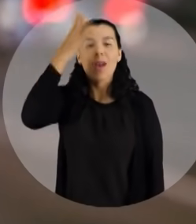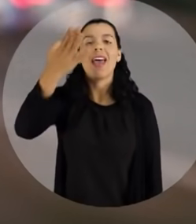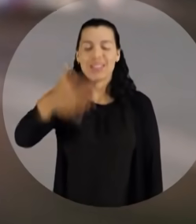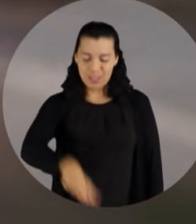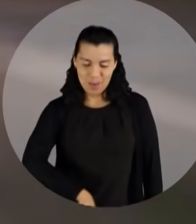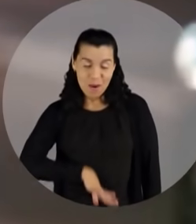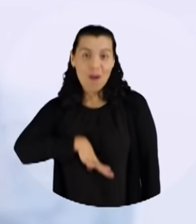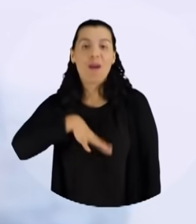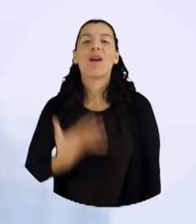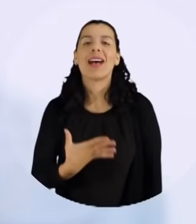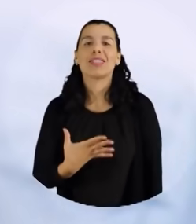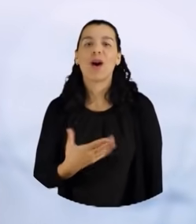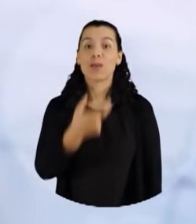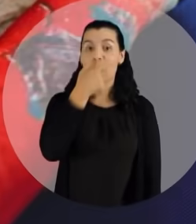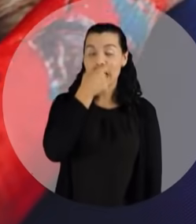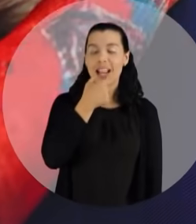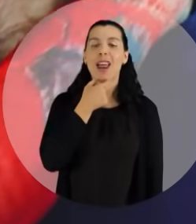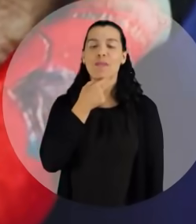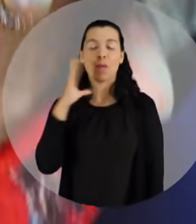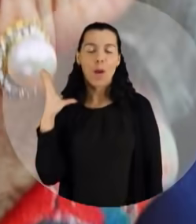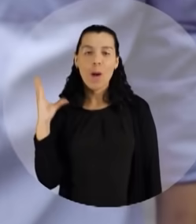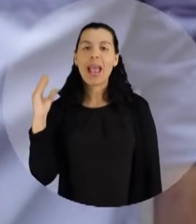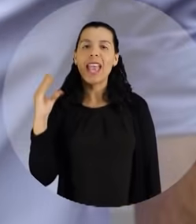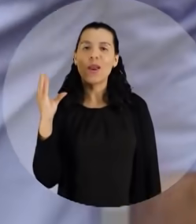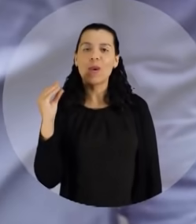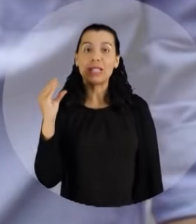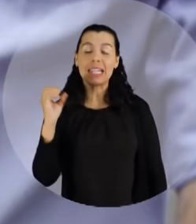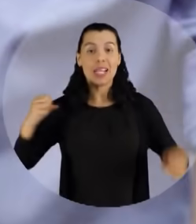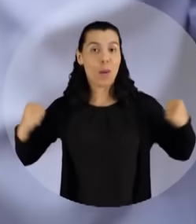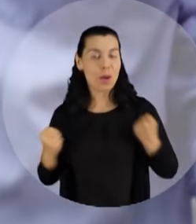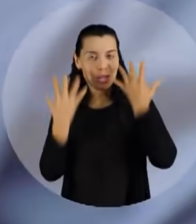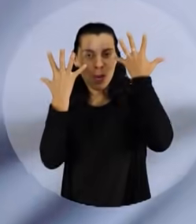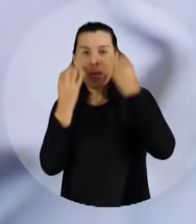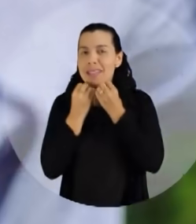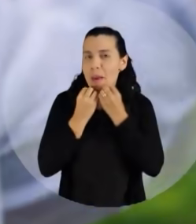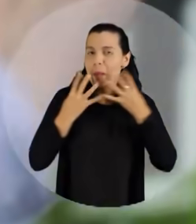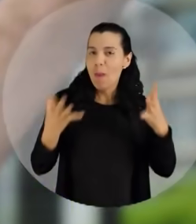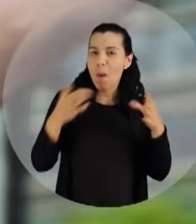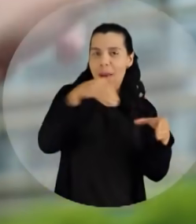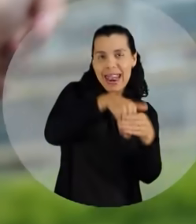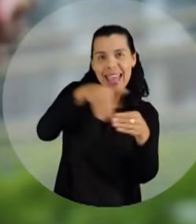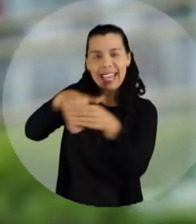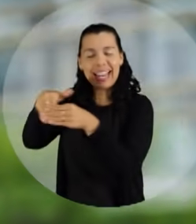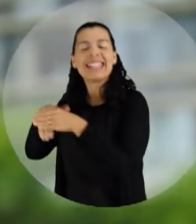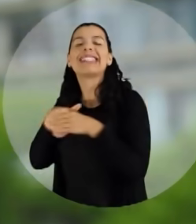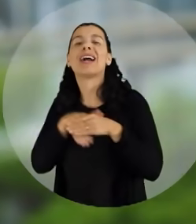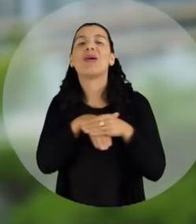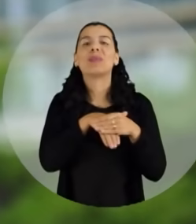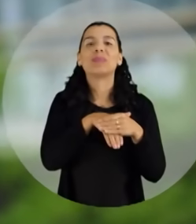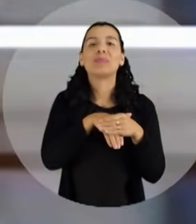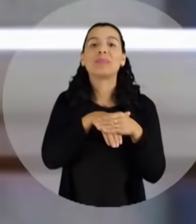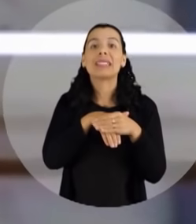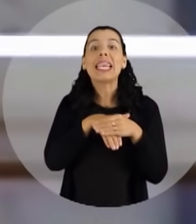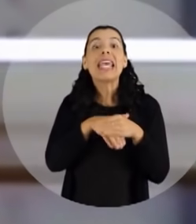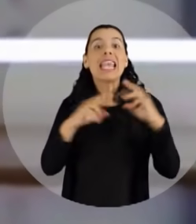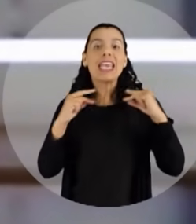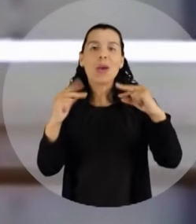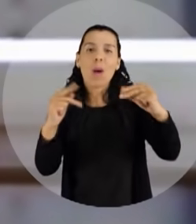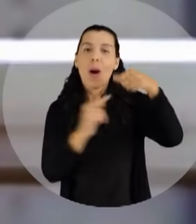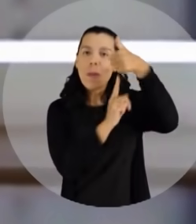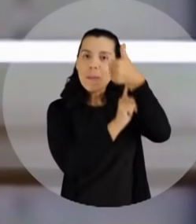Honestos e corajosos. Guilherme Boulos e Luiza Erundina foram uma surpresa boa nessa eleição. Olá, pessoal! Com certeza! Assim